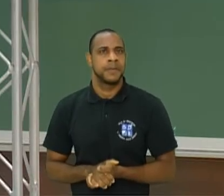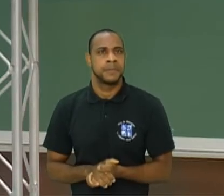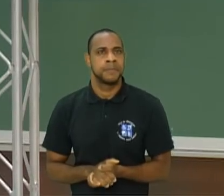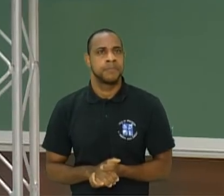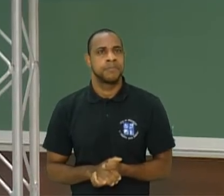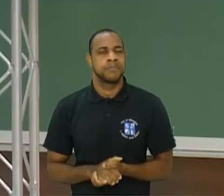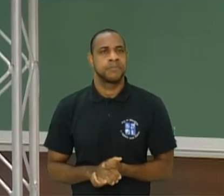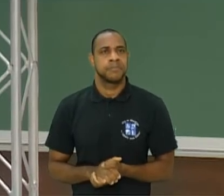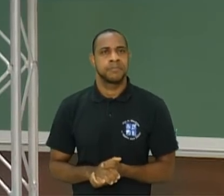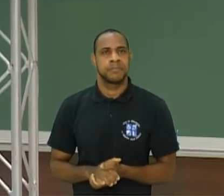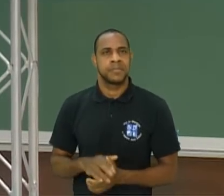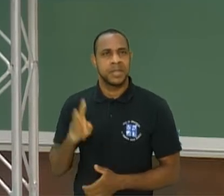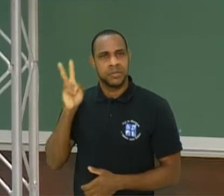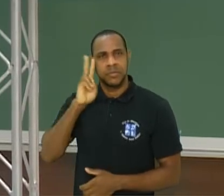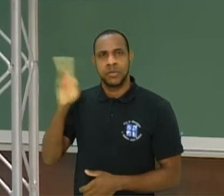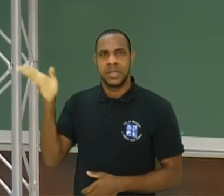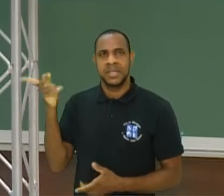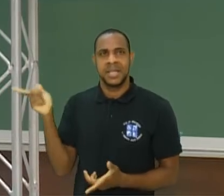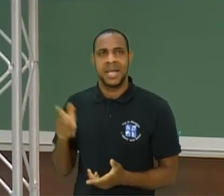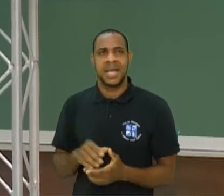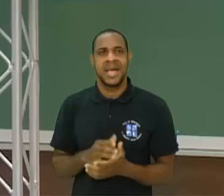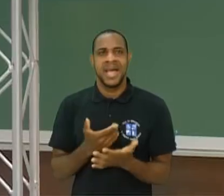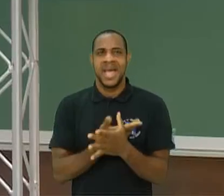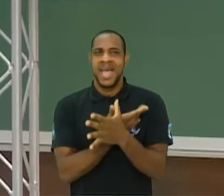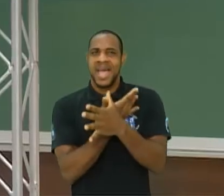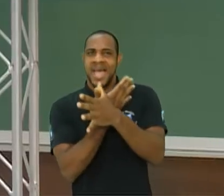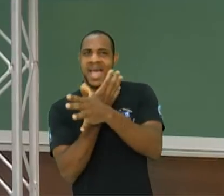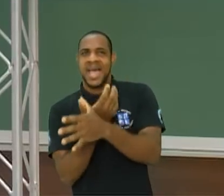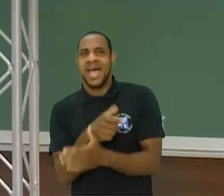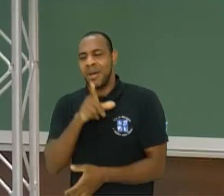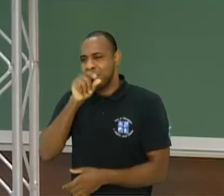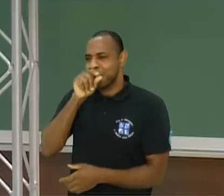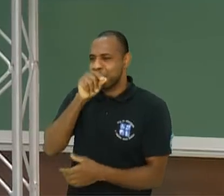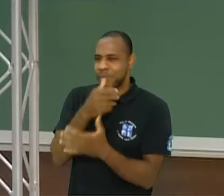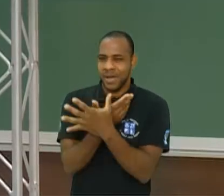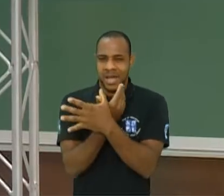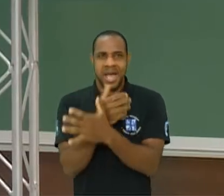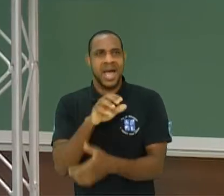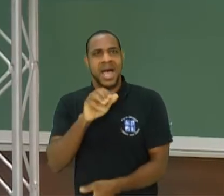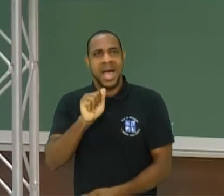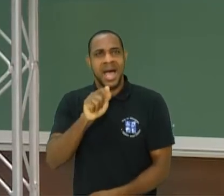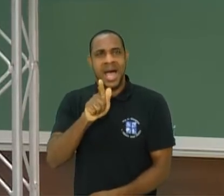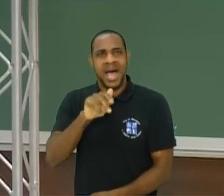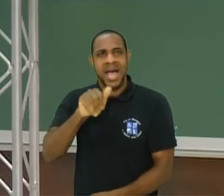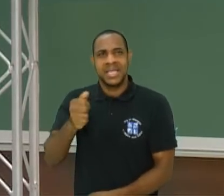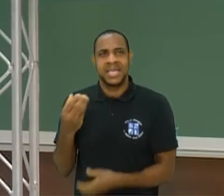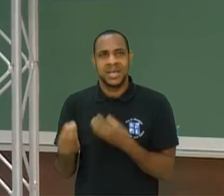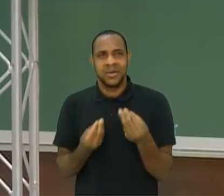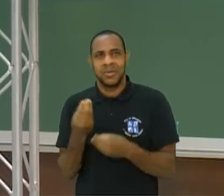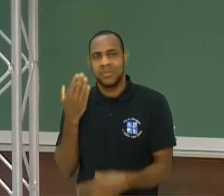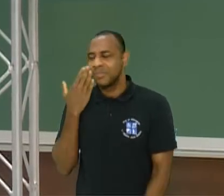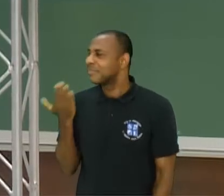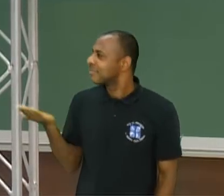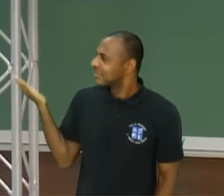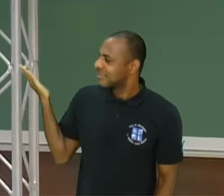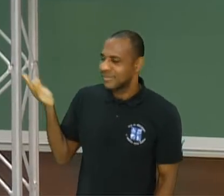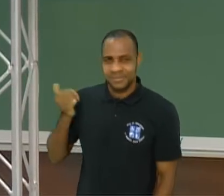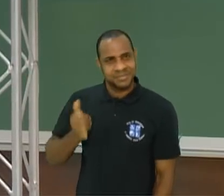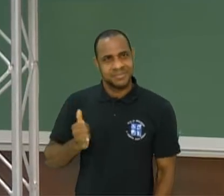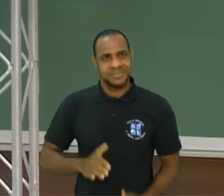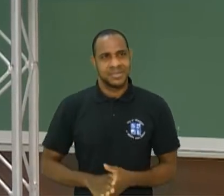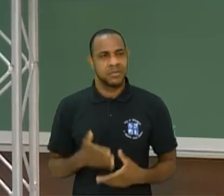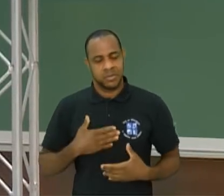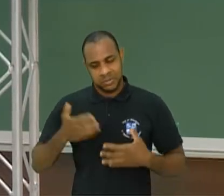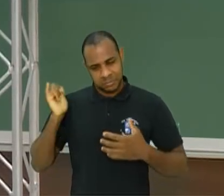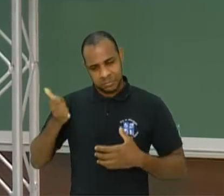Lenda da águia. Vamos à história, né? Já que a gente está falando de contadores de história, por que não a prof contar uma